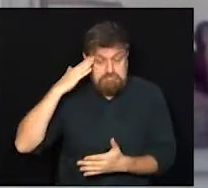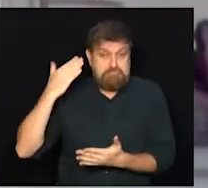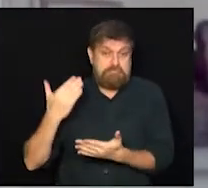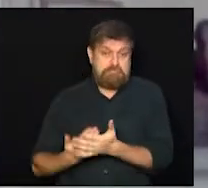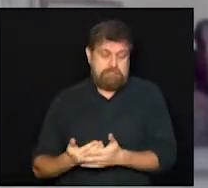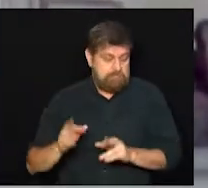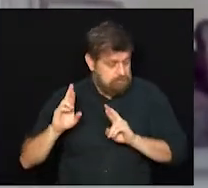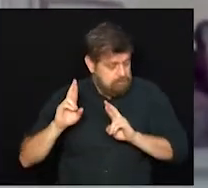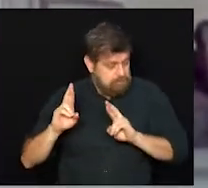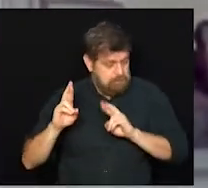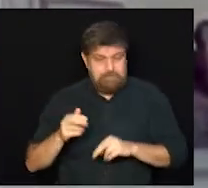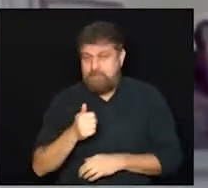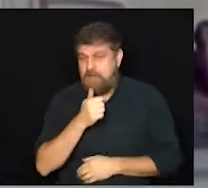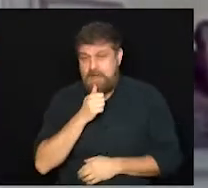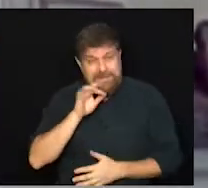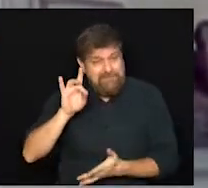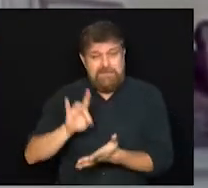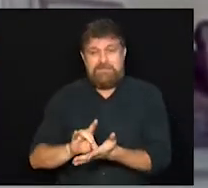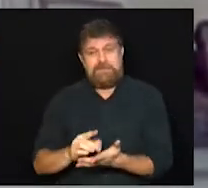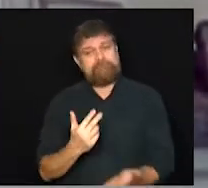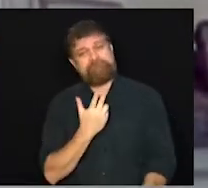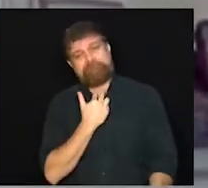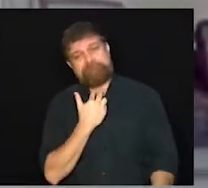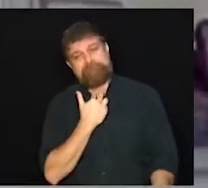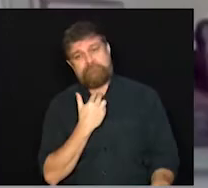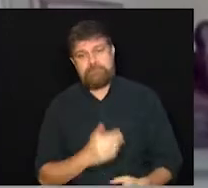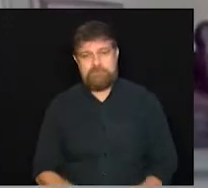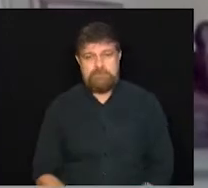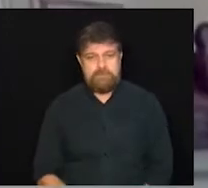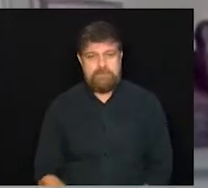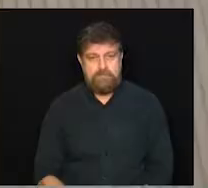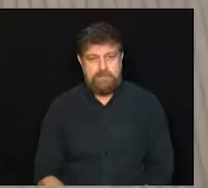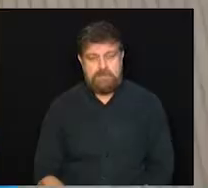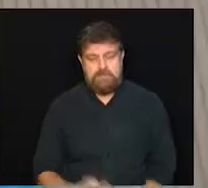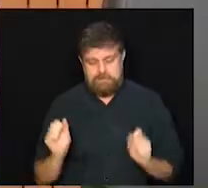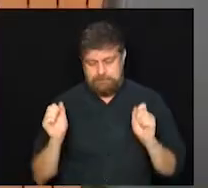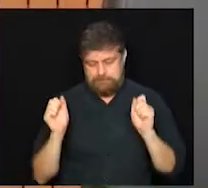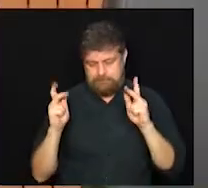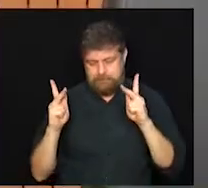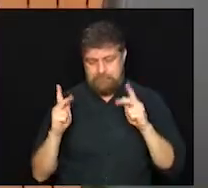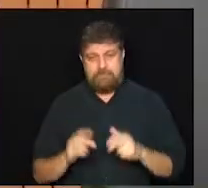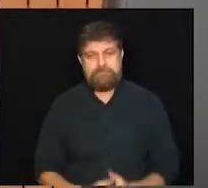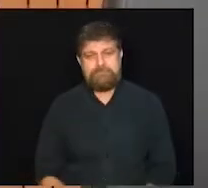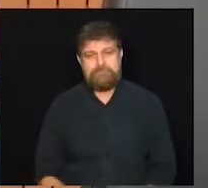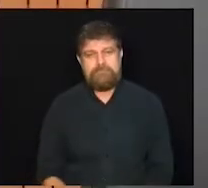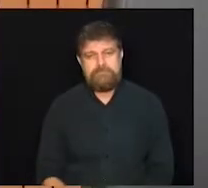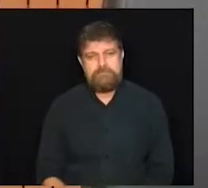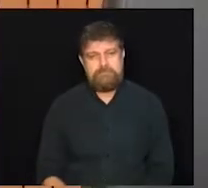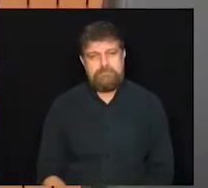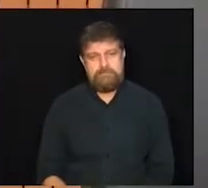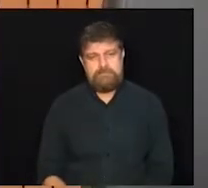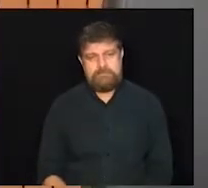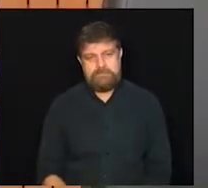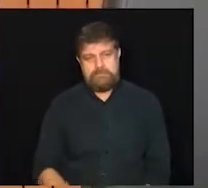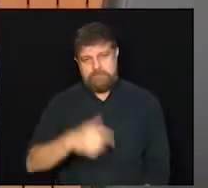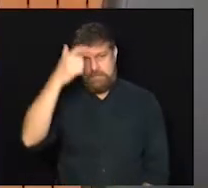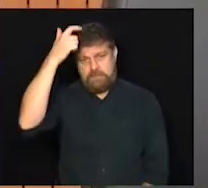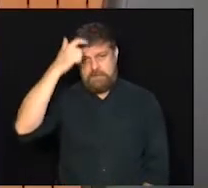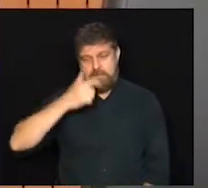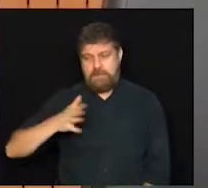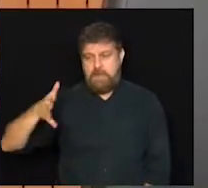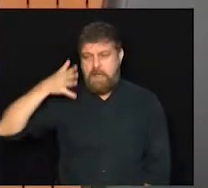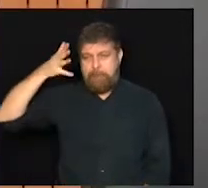Mas ainda não podemos afirmar. Esperamos. Ok. Eu também fui, ao longo da sua